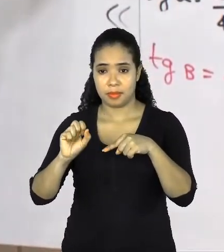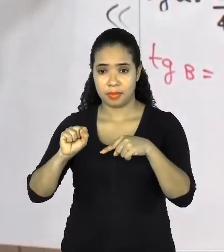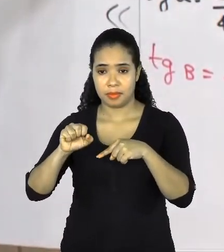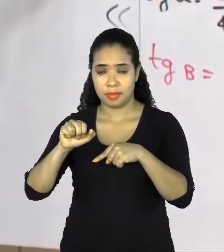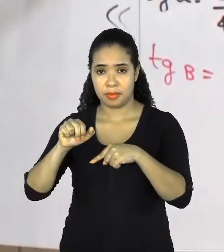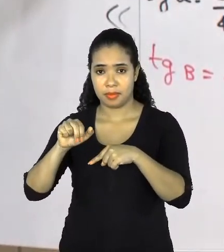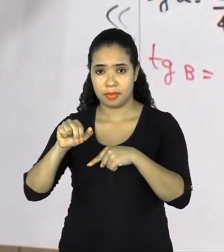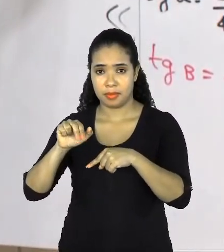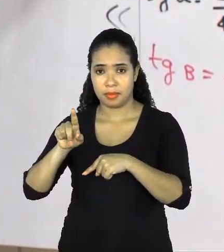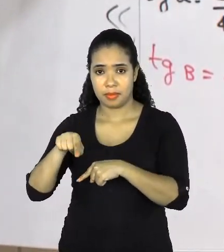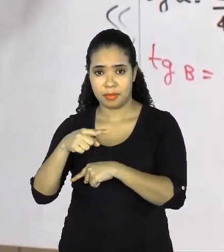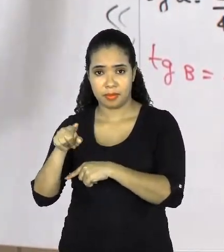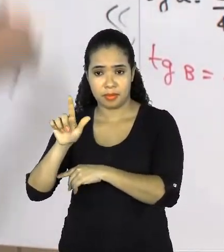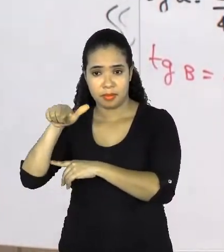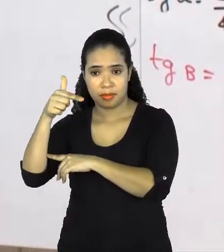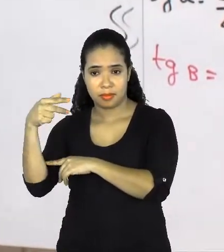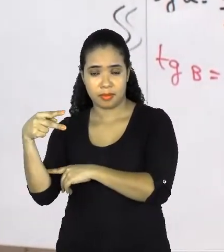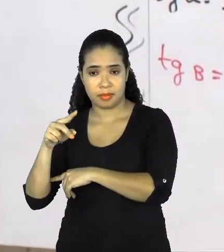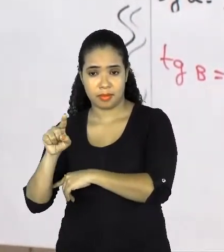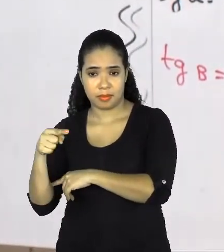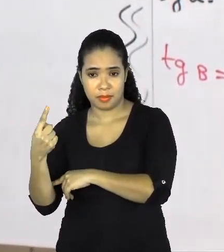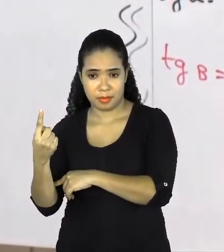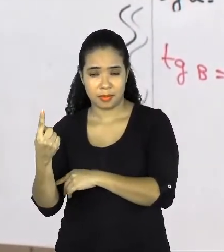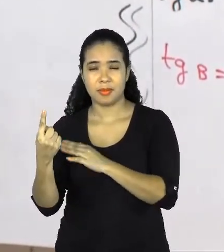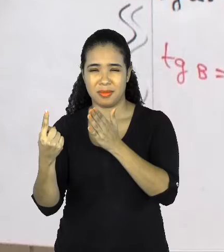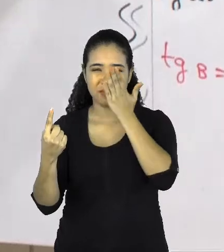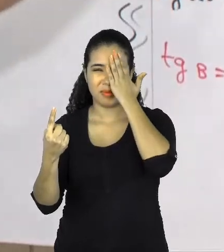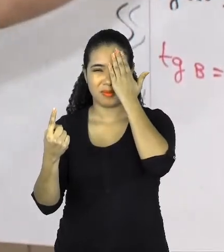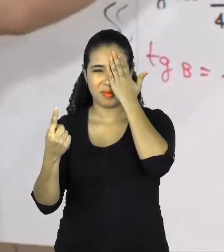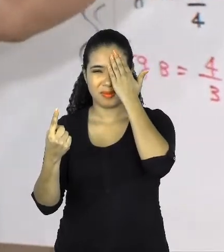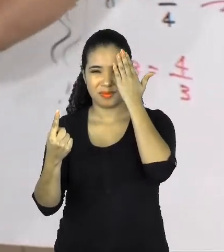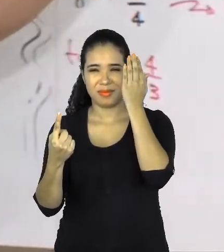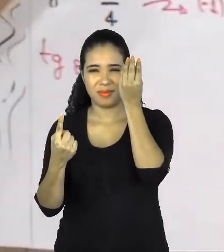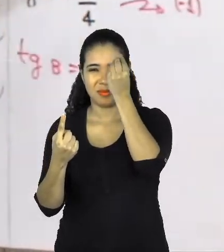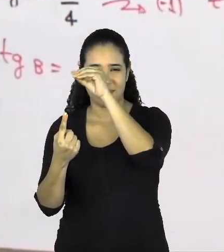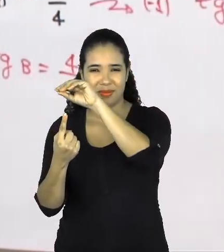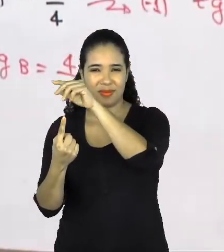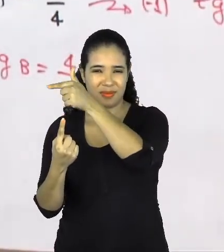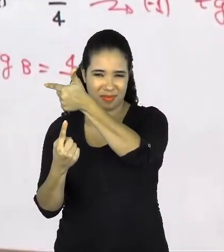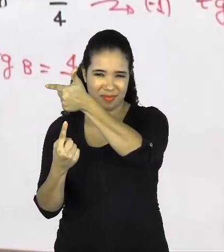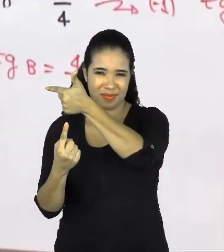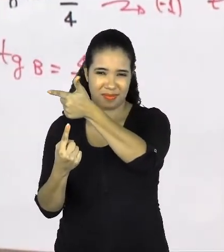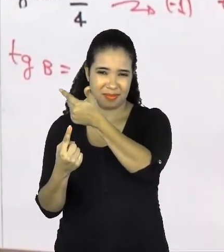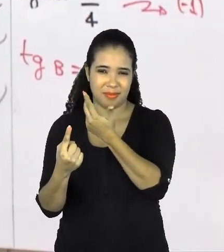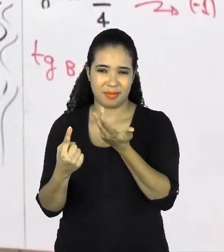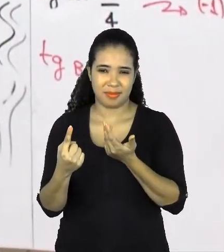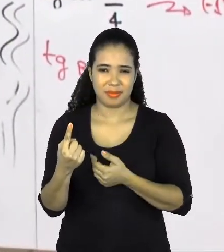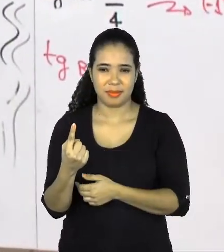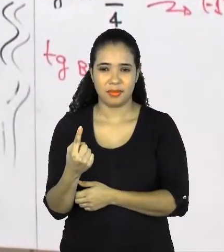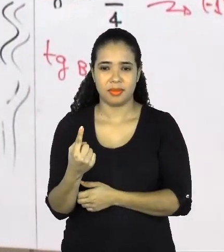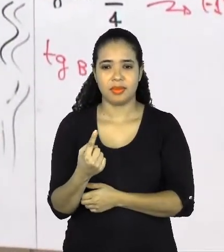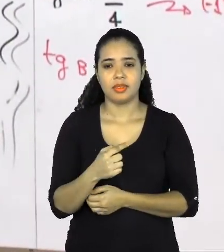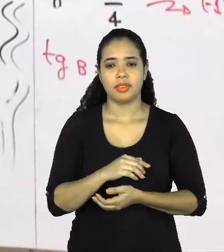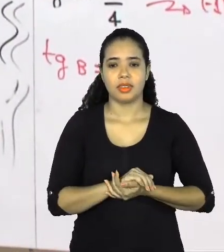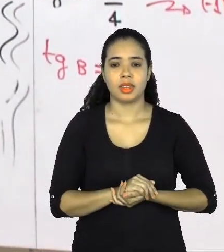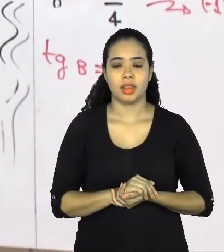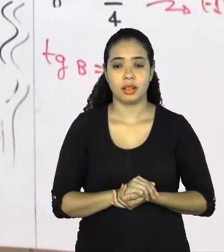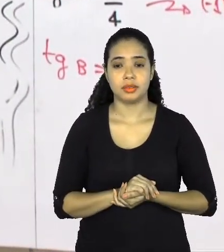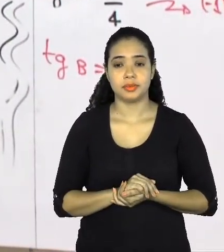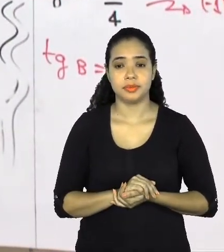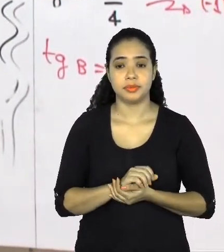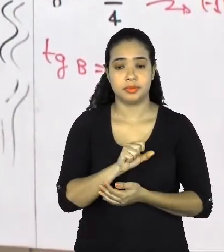Bom, já sei que 1 ao quadrado é 1. Seno de alfa, 3/5. Então, substituindo isso aqui, eu vou